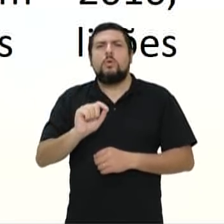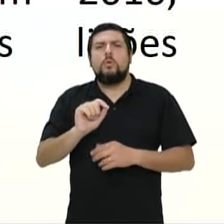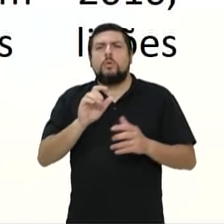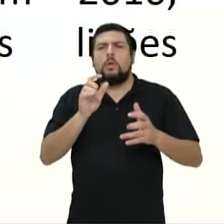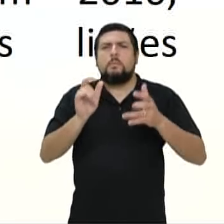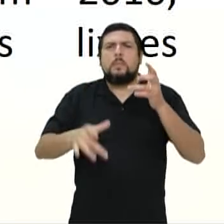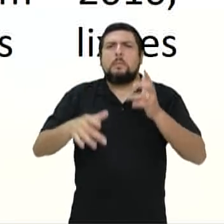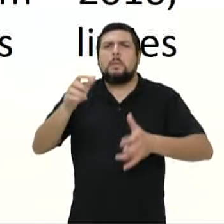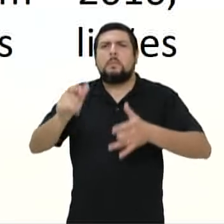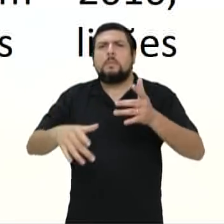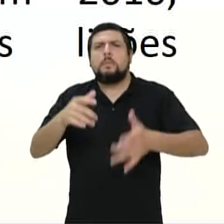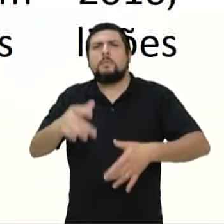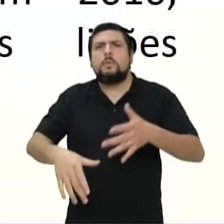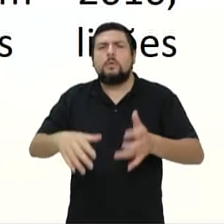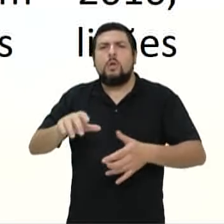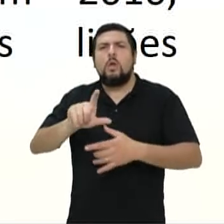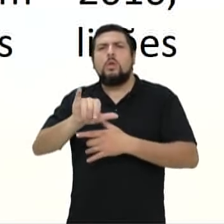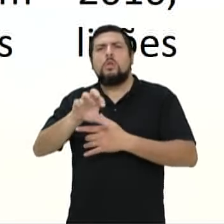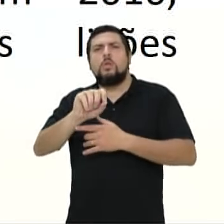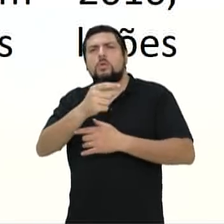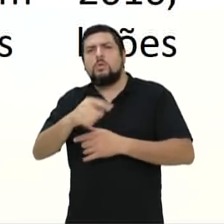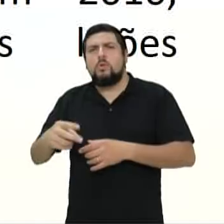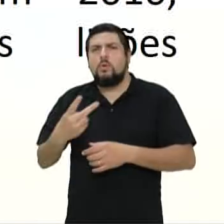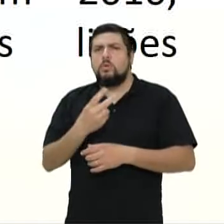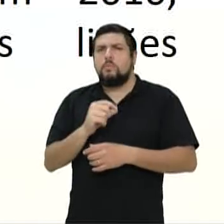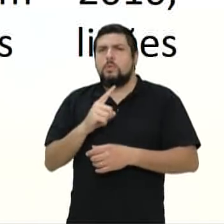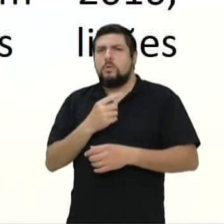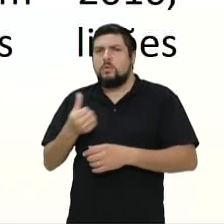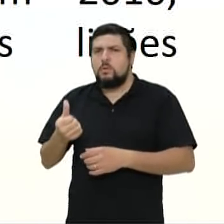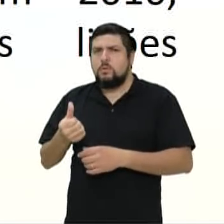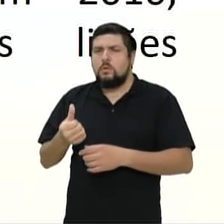em 2016, contra